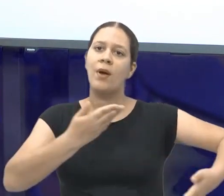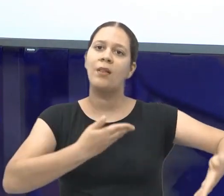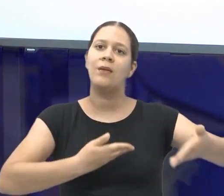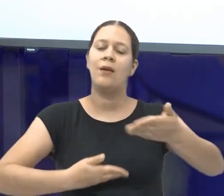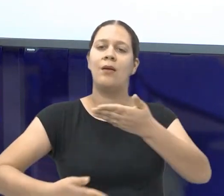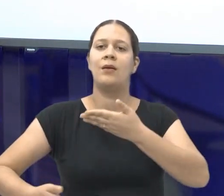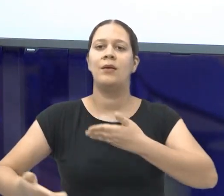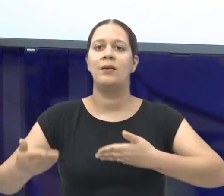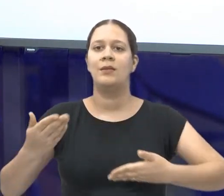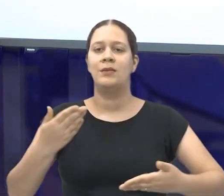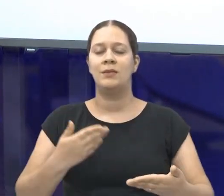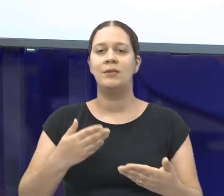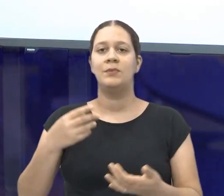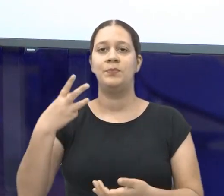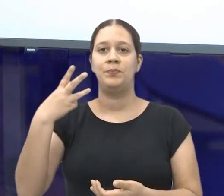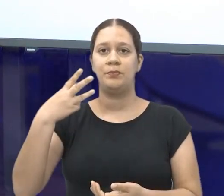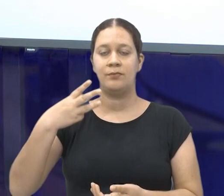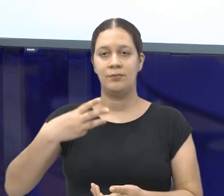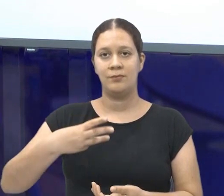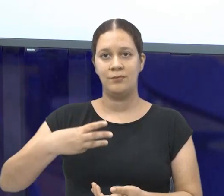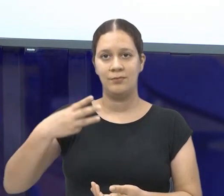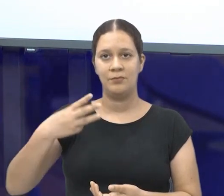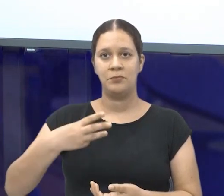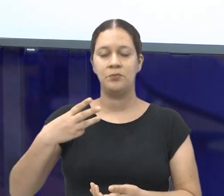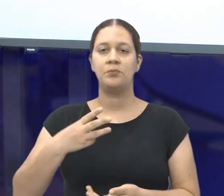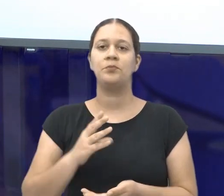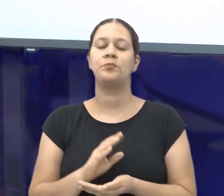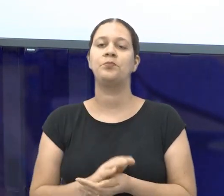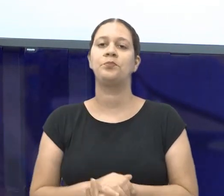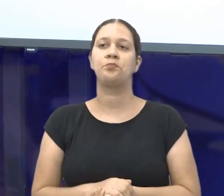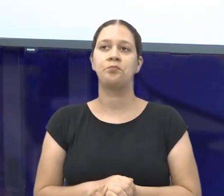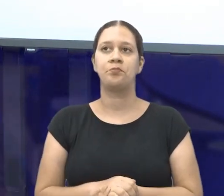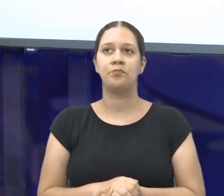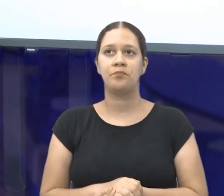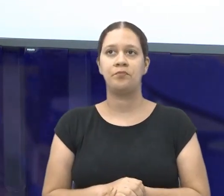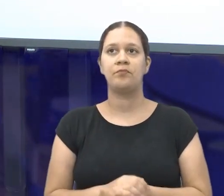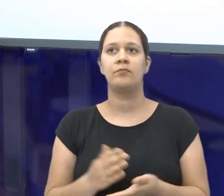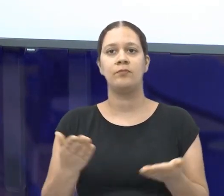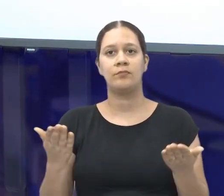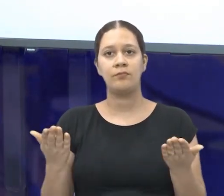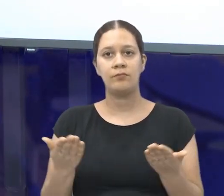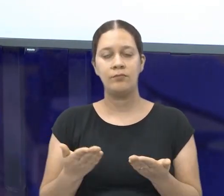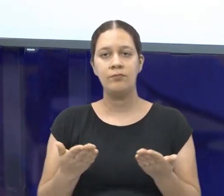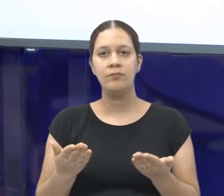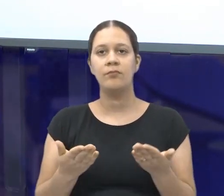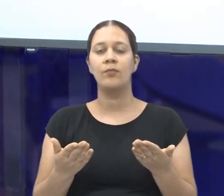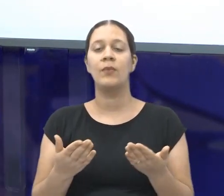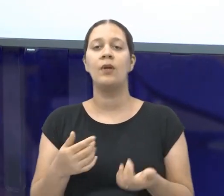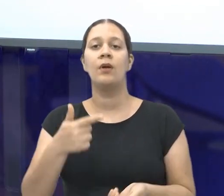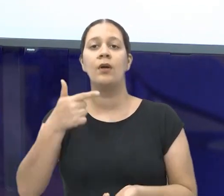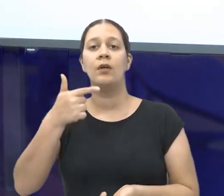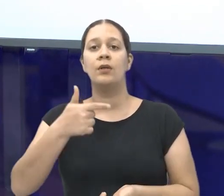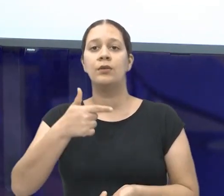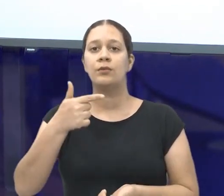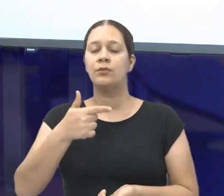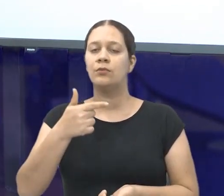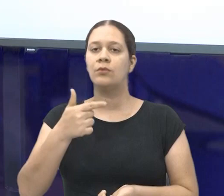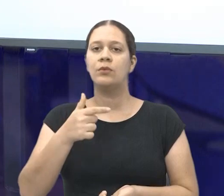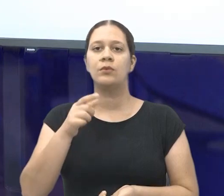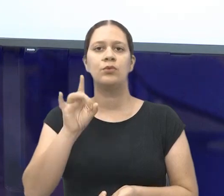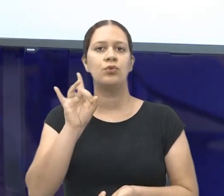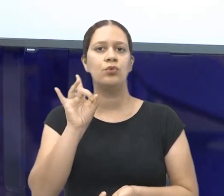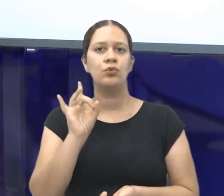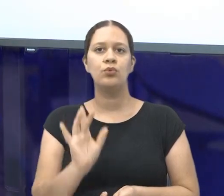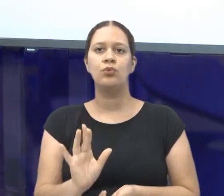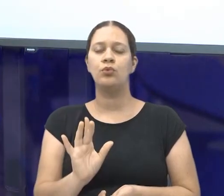Beleza? Vamos para a atividade número 3. Bom, essa atividade número 2 é muito pessoal também. Não tem como